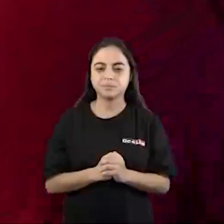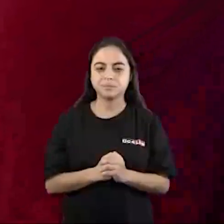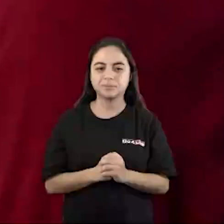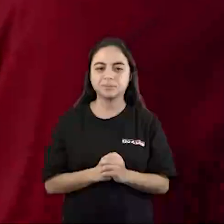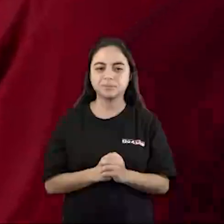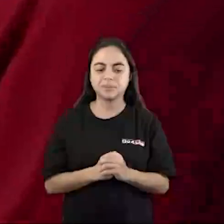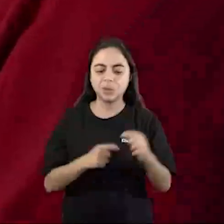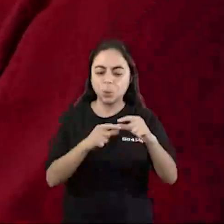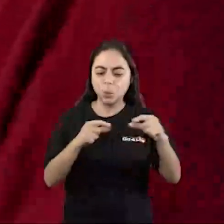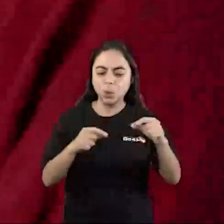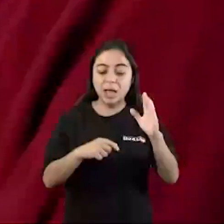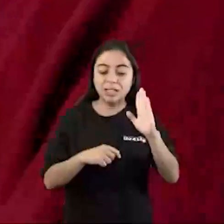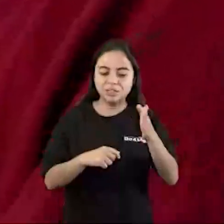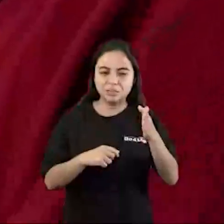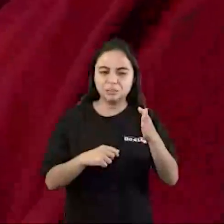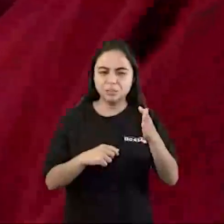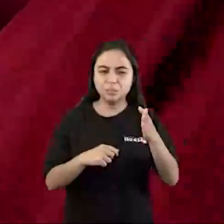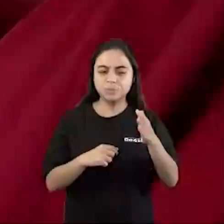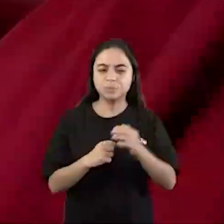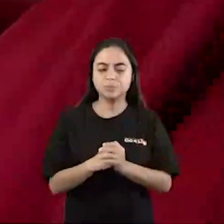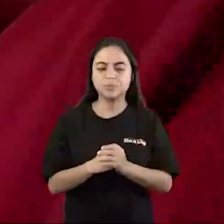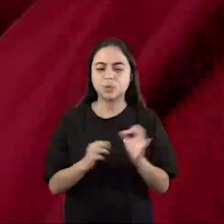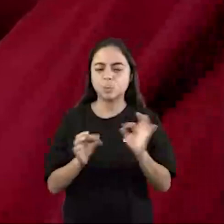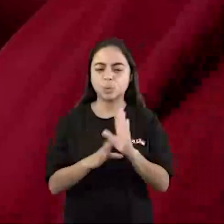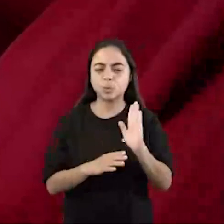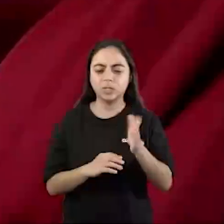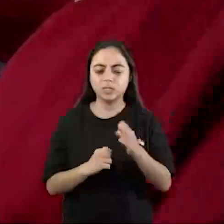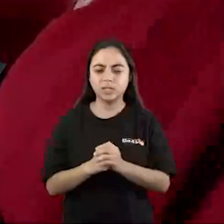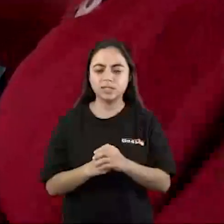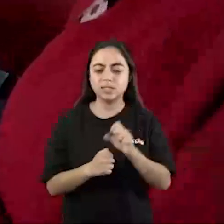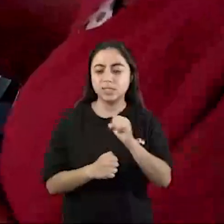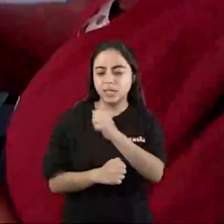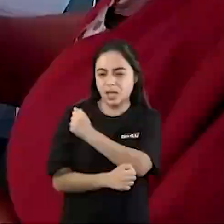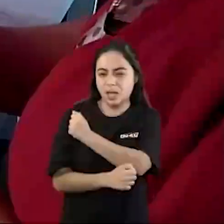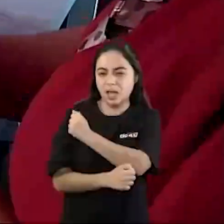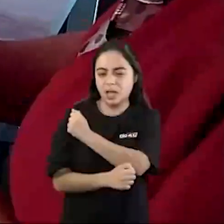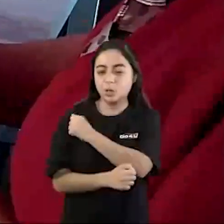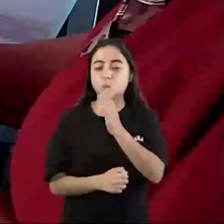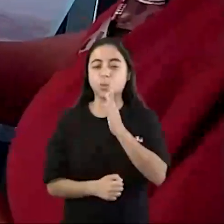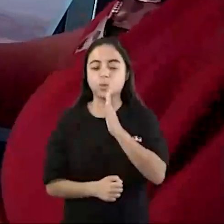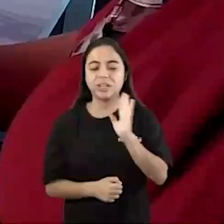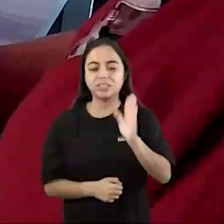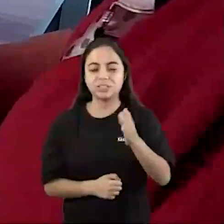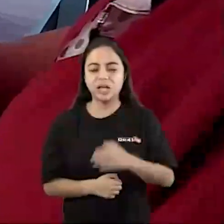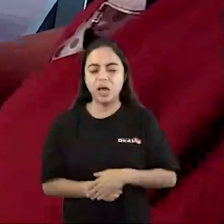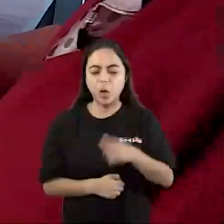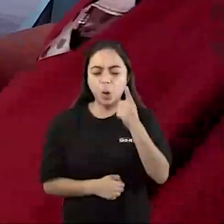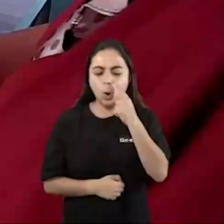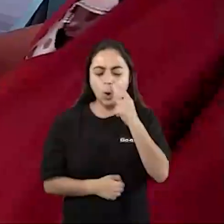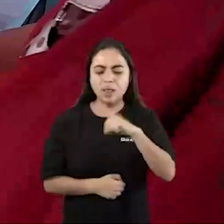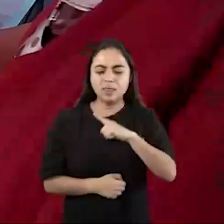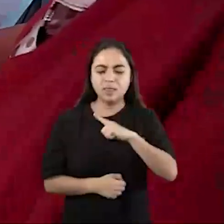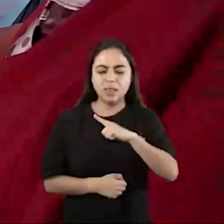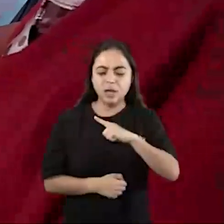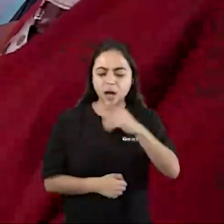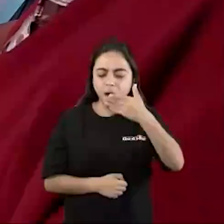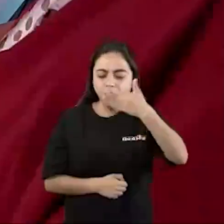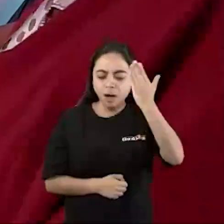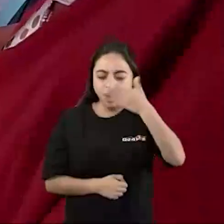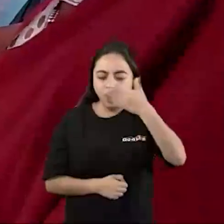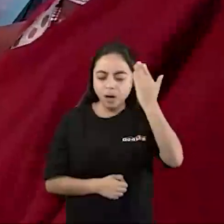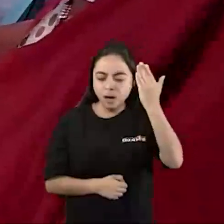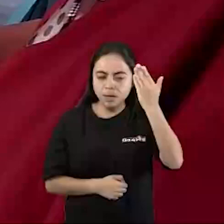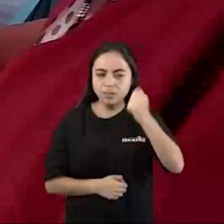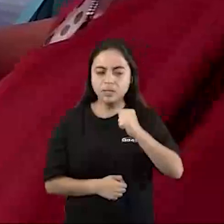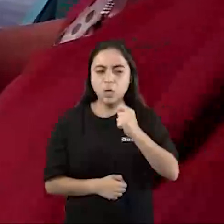já pronta, né? Aqui, quem é aluno sabe do laminário, vejam que parece que tem uma transparência no material,